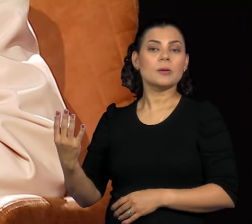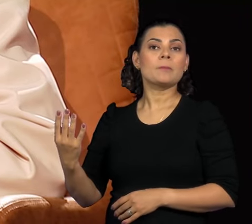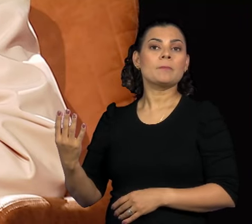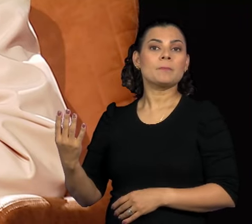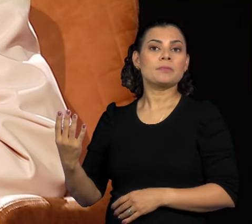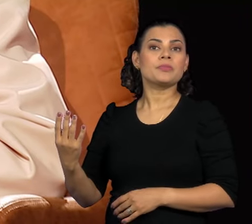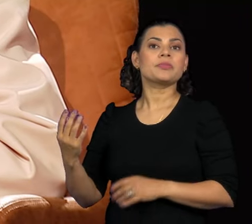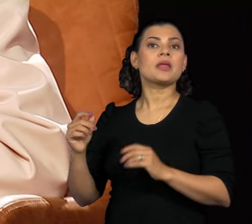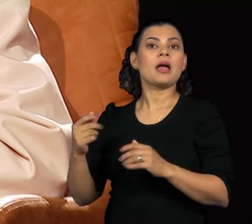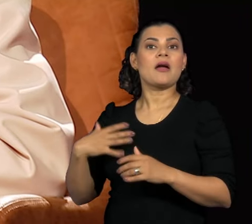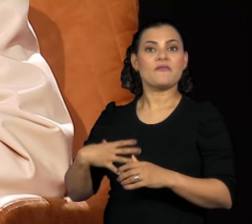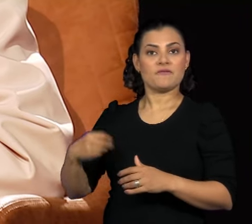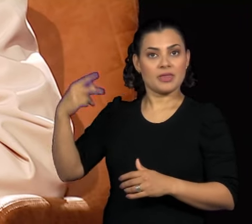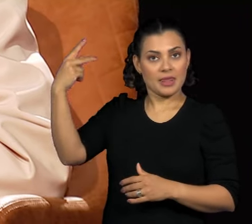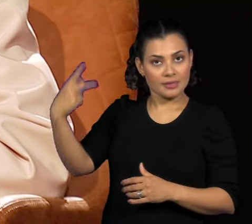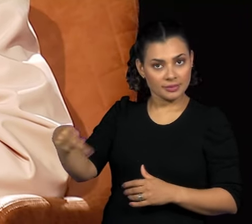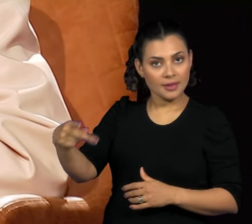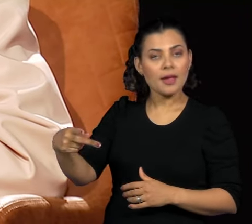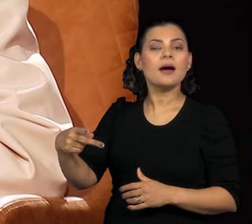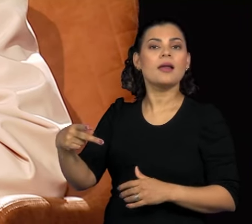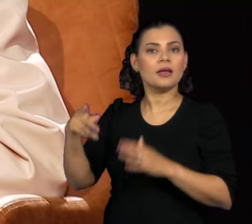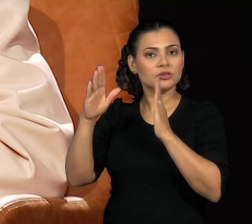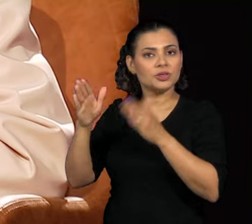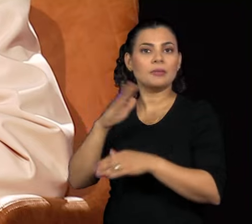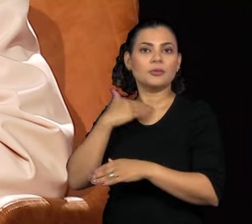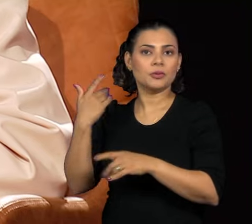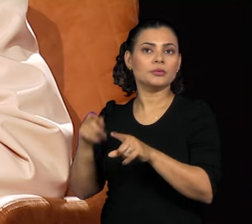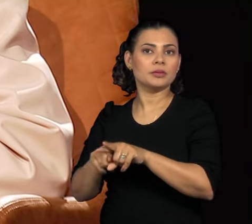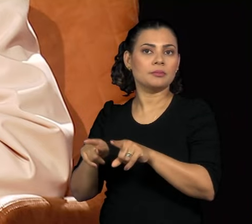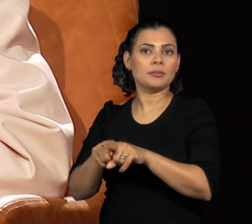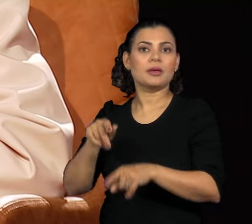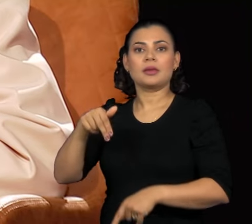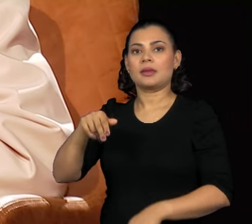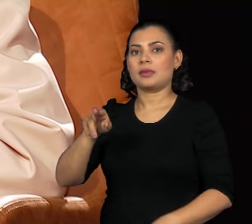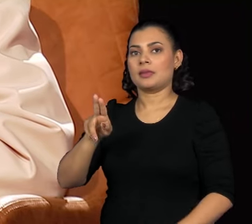Aí a mãe, a filha dela, que também já é falecida, mãe Neuza,